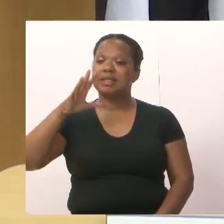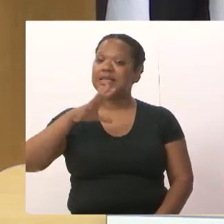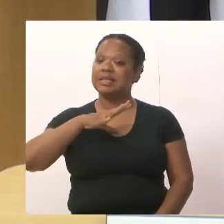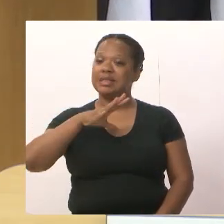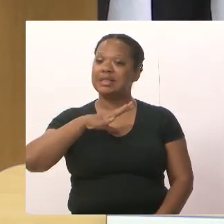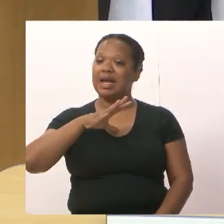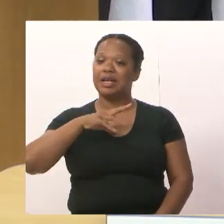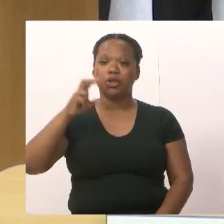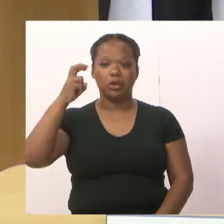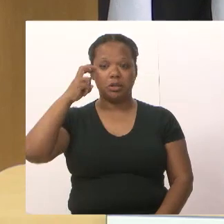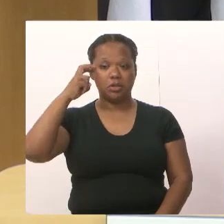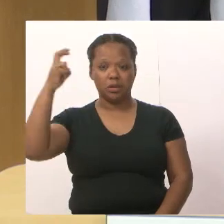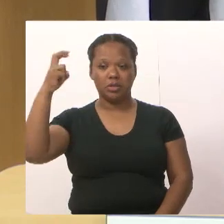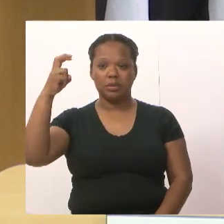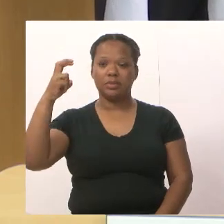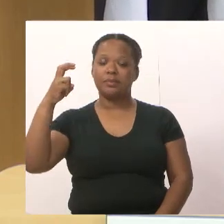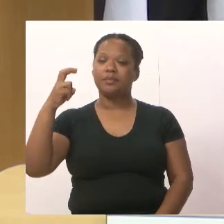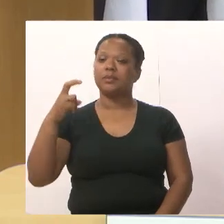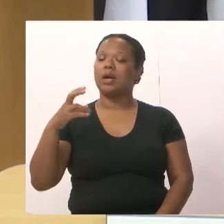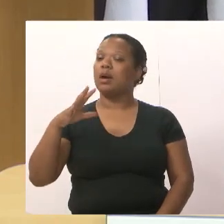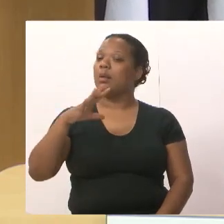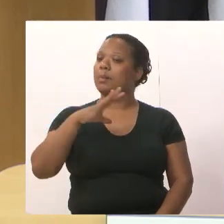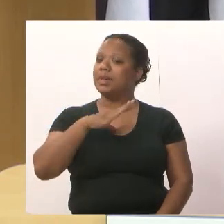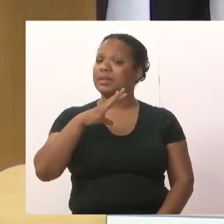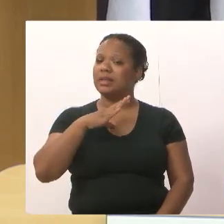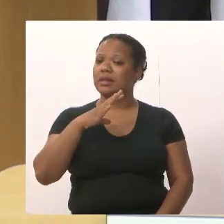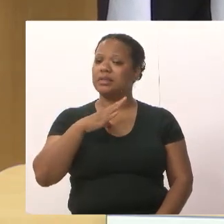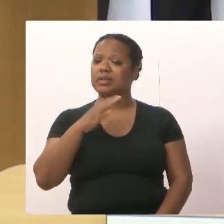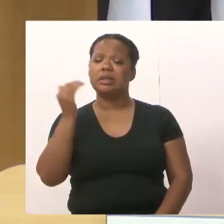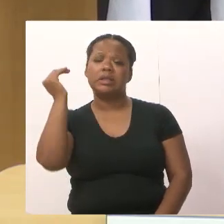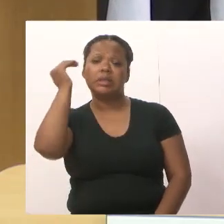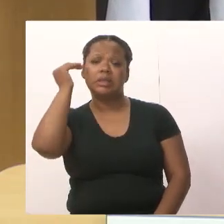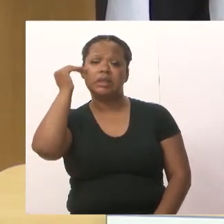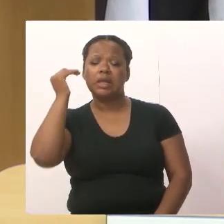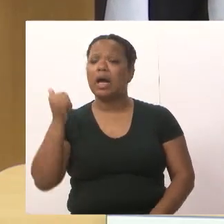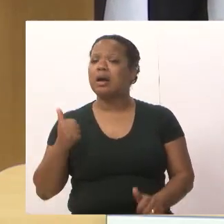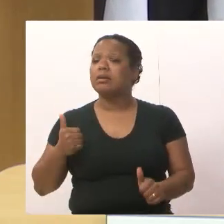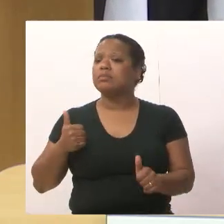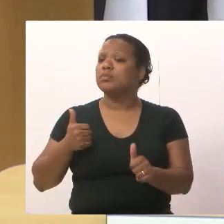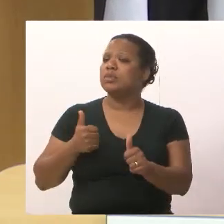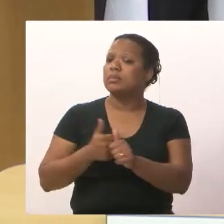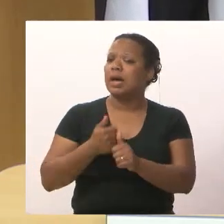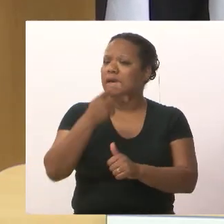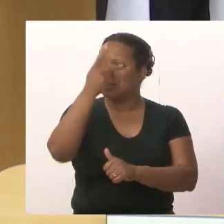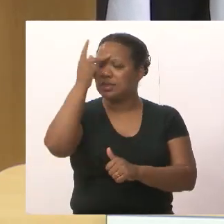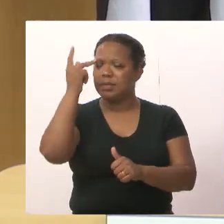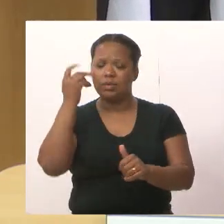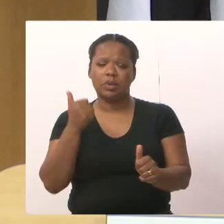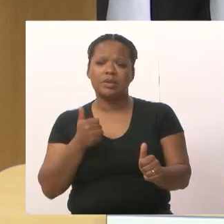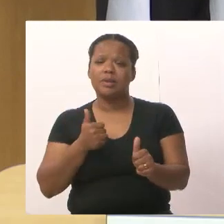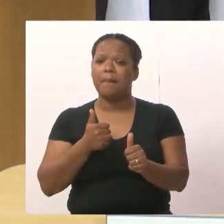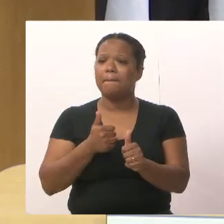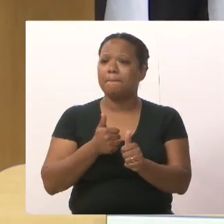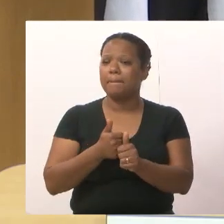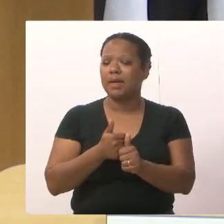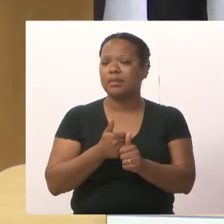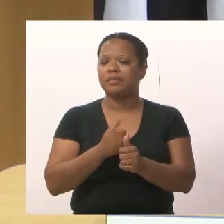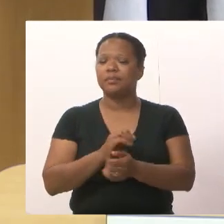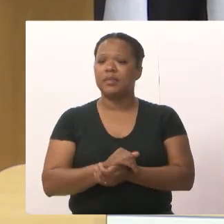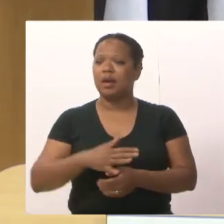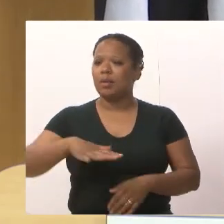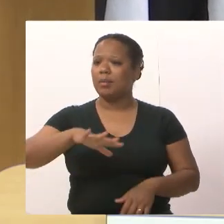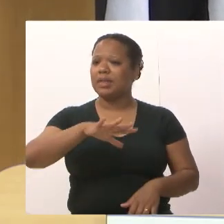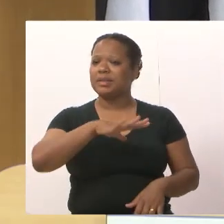inteligente. Uma cidade que procura aproximar cada vez mais as pessoas. É uma cidade projetada